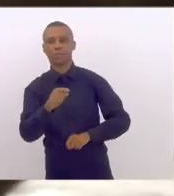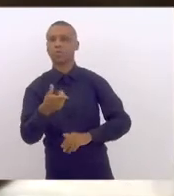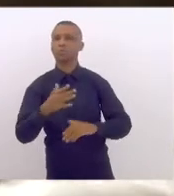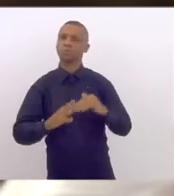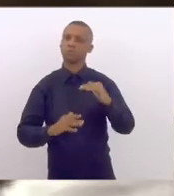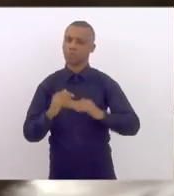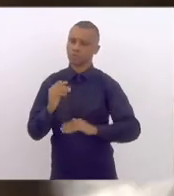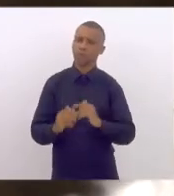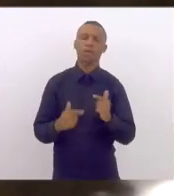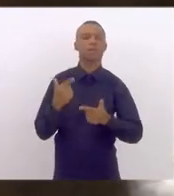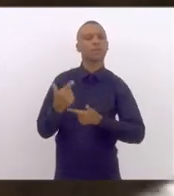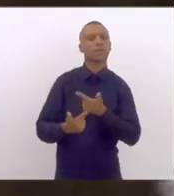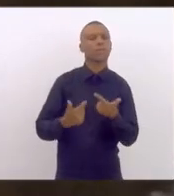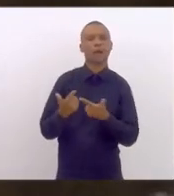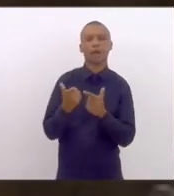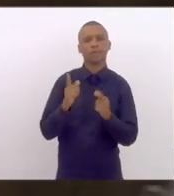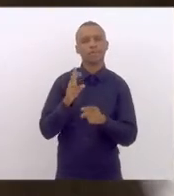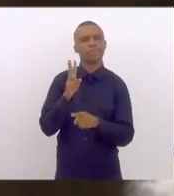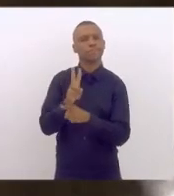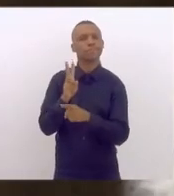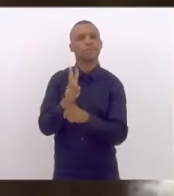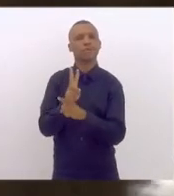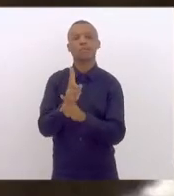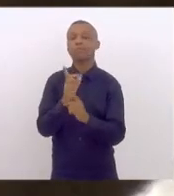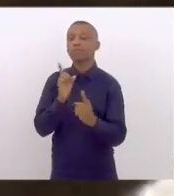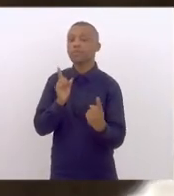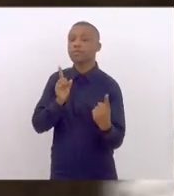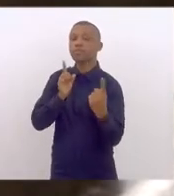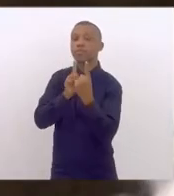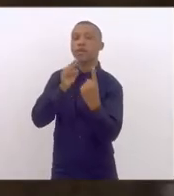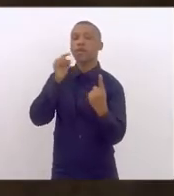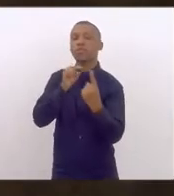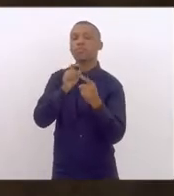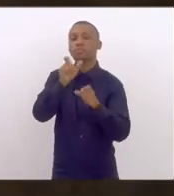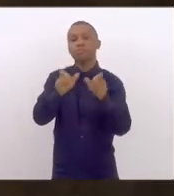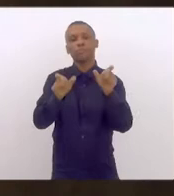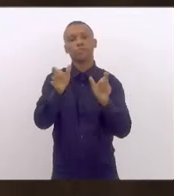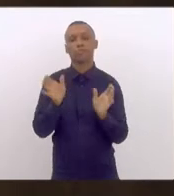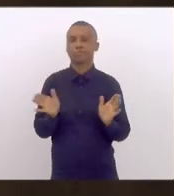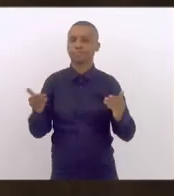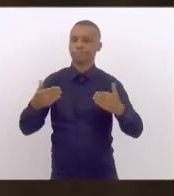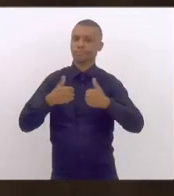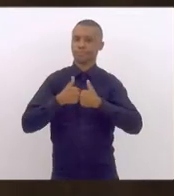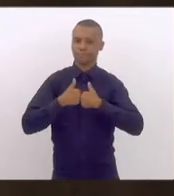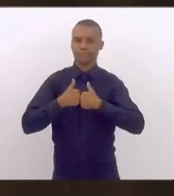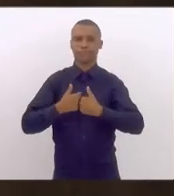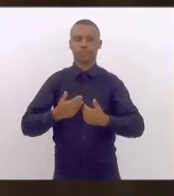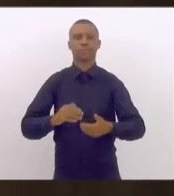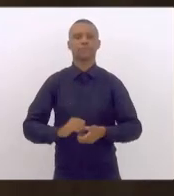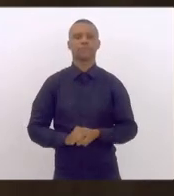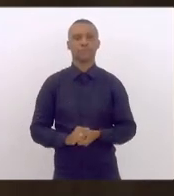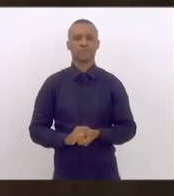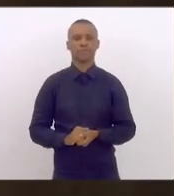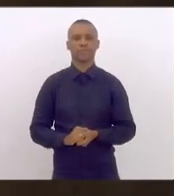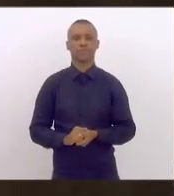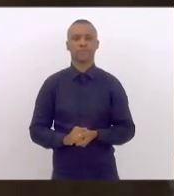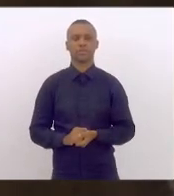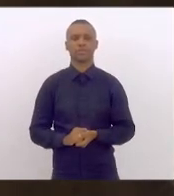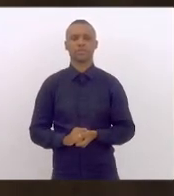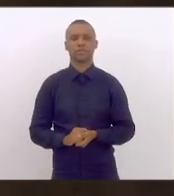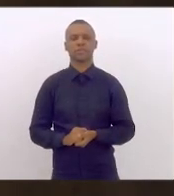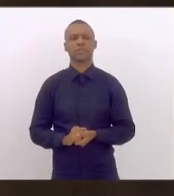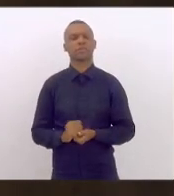realizam o atendimento direto As Pessoas com Transtorno de espectro autista até